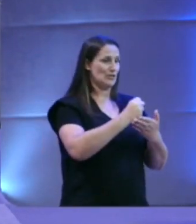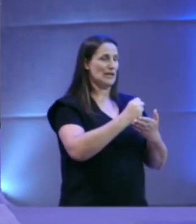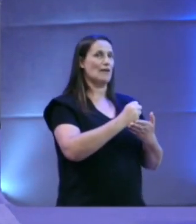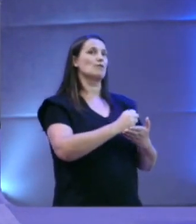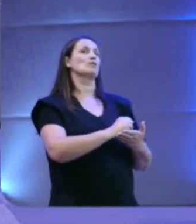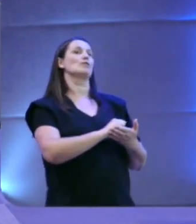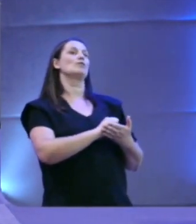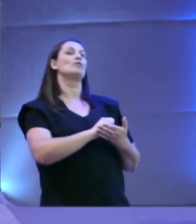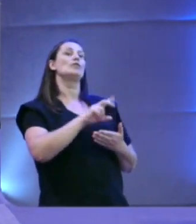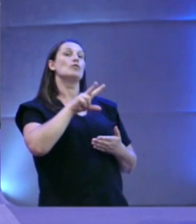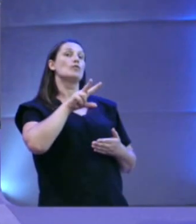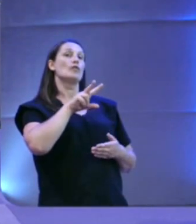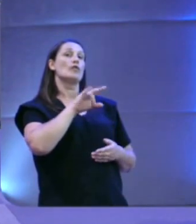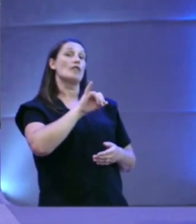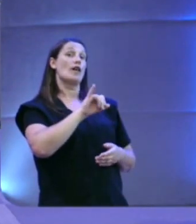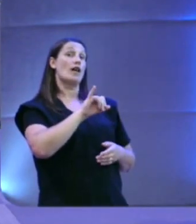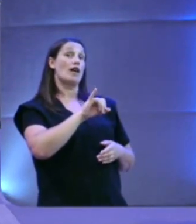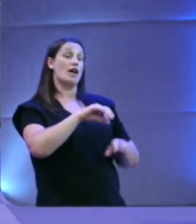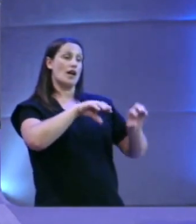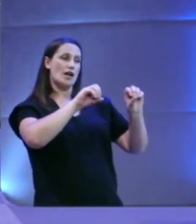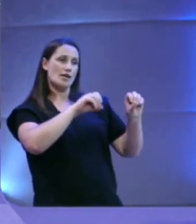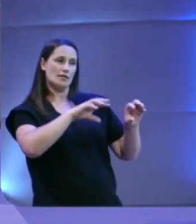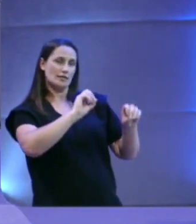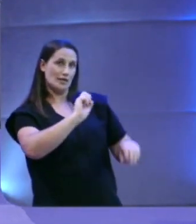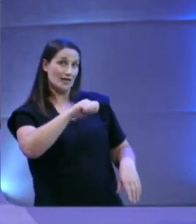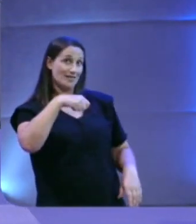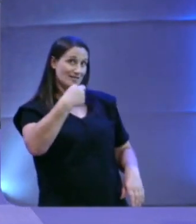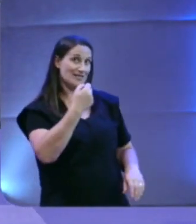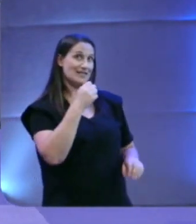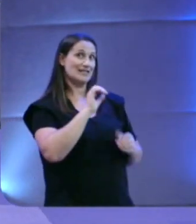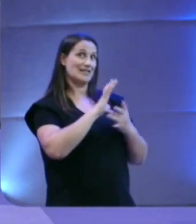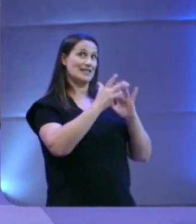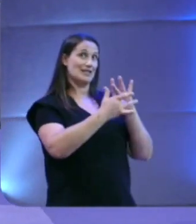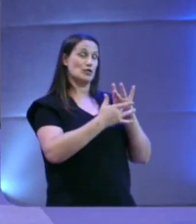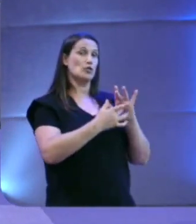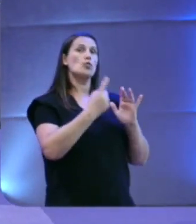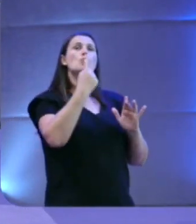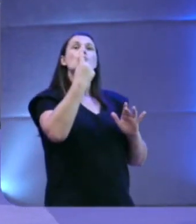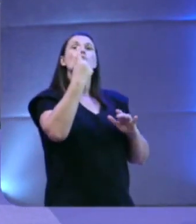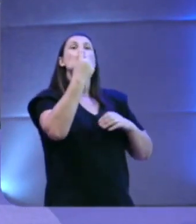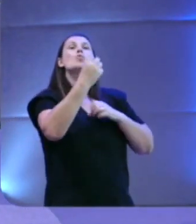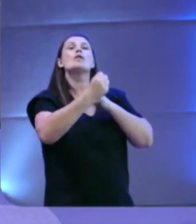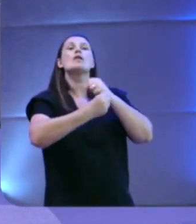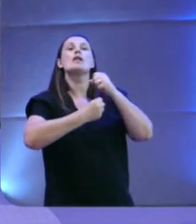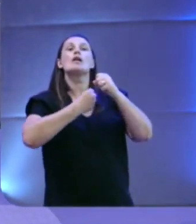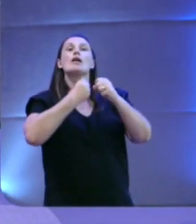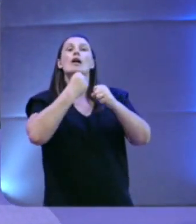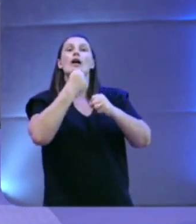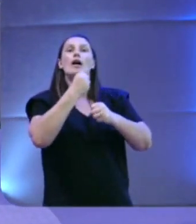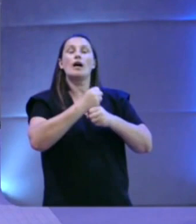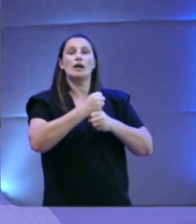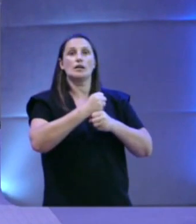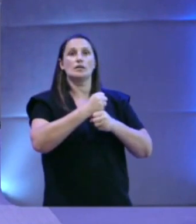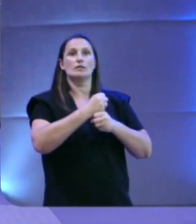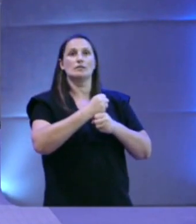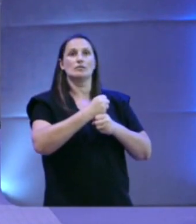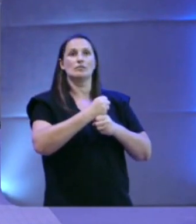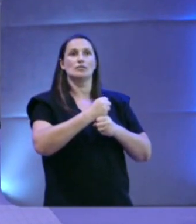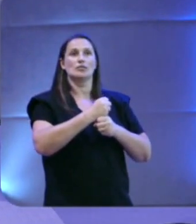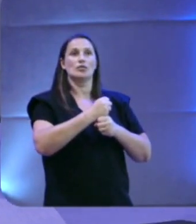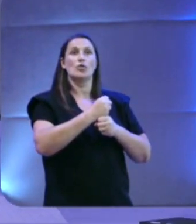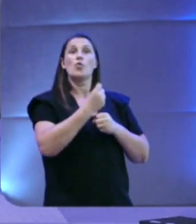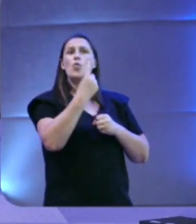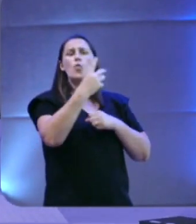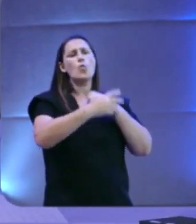Jesus, acolhendo ela na igreja e ajudando ela a multiplicar discípulos. Em um ano, o reino de Deus nessa igreja local dobra. Em